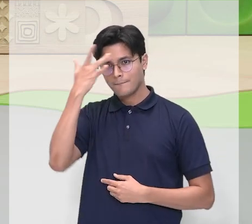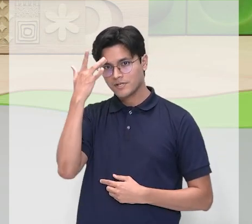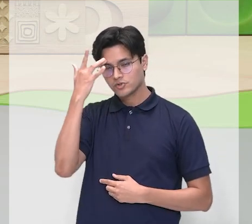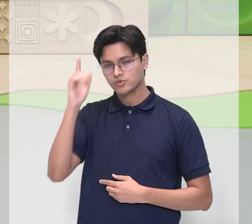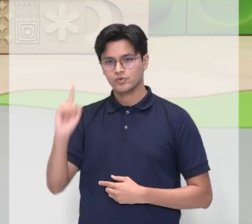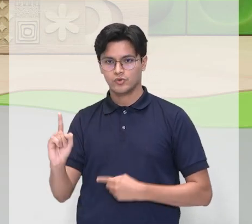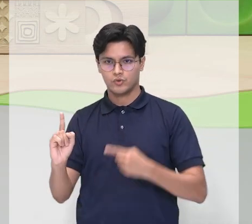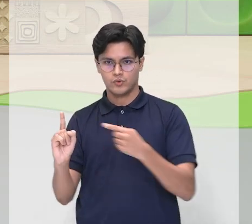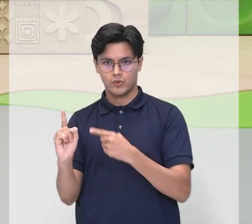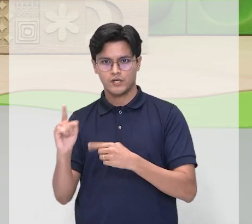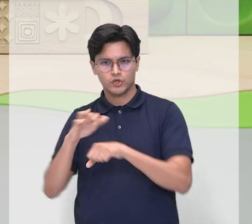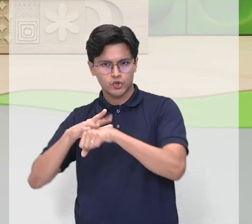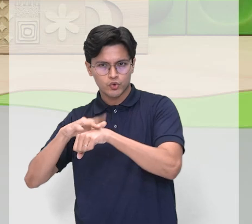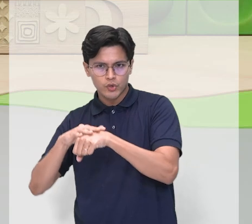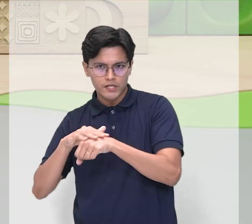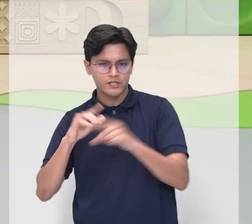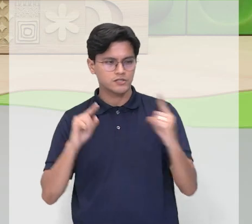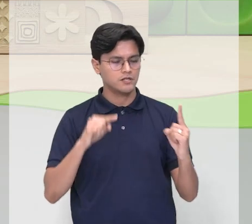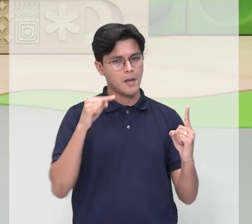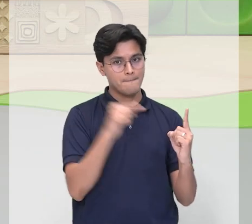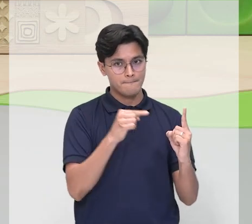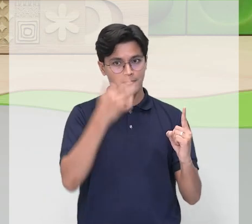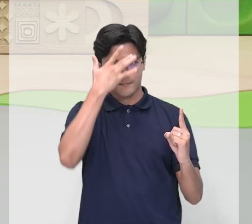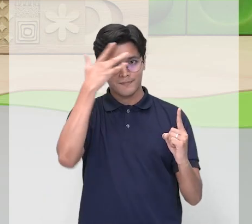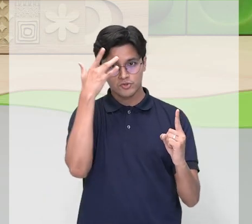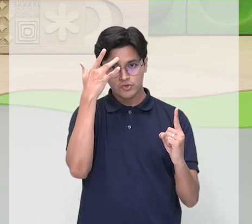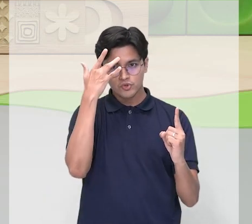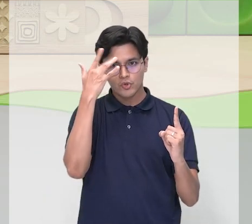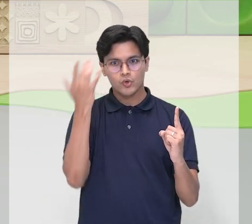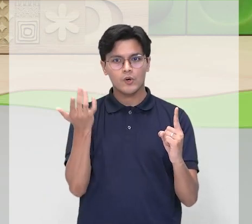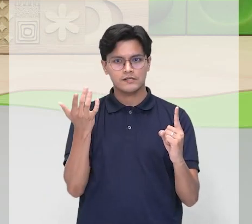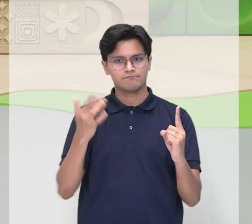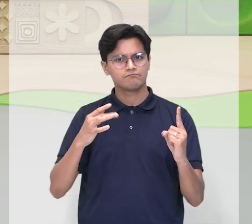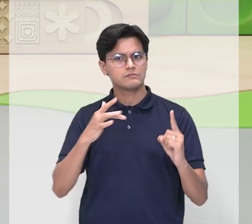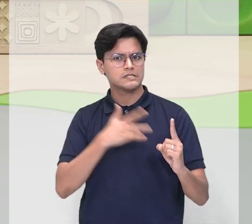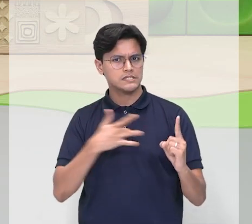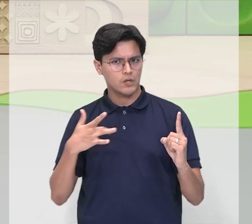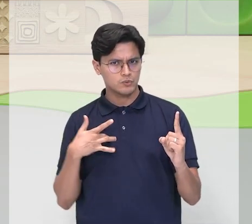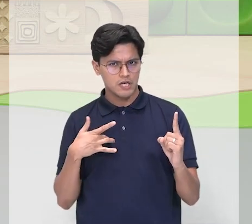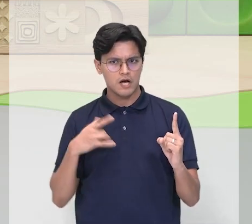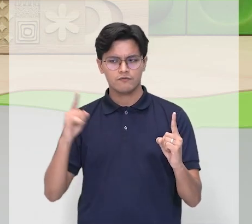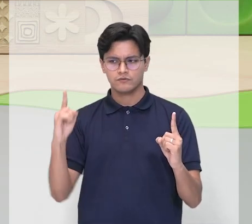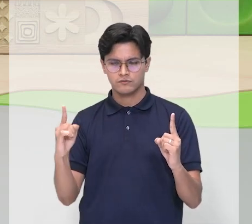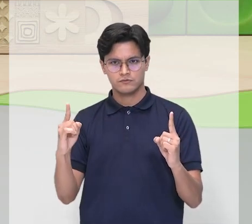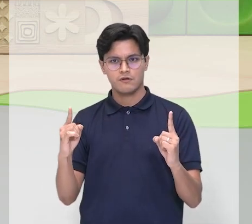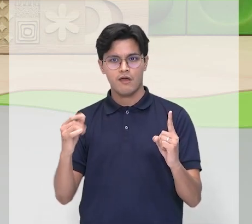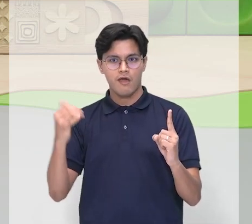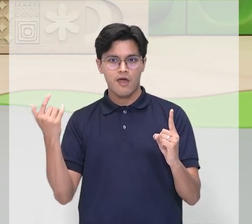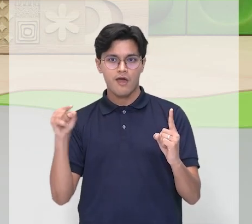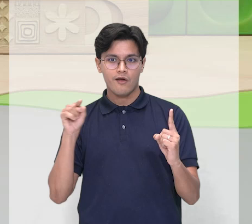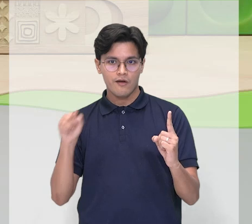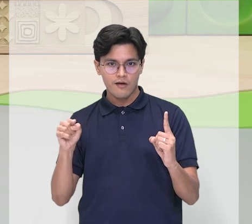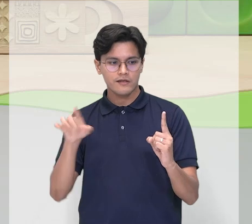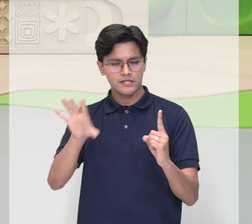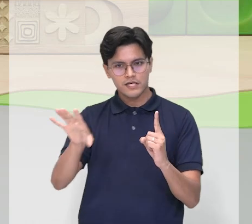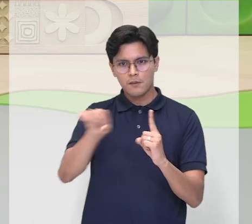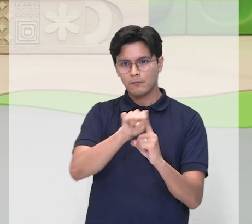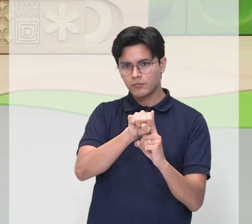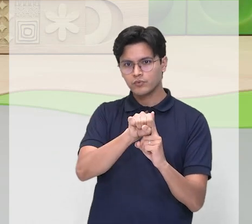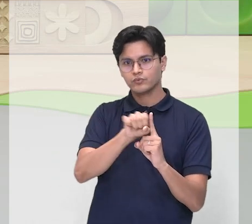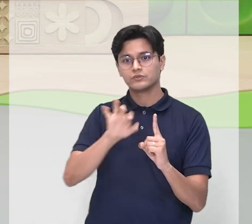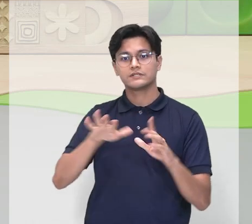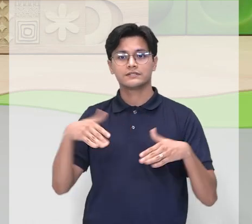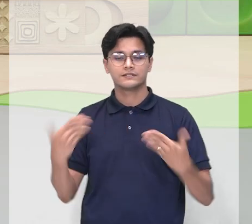pessoa saudável, certo? E esses são os elementos básicos